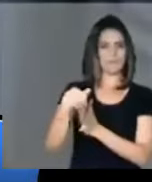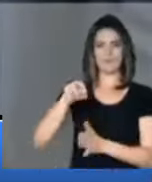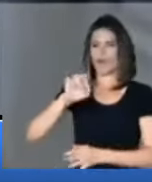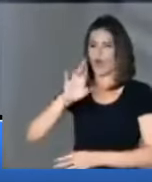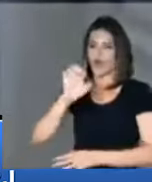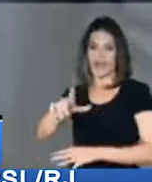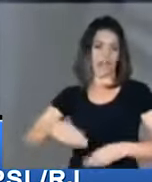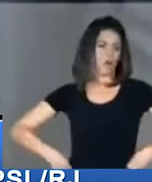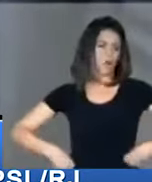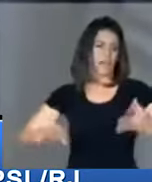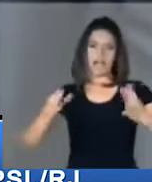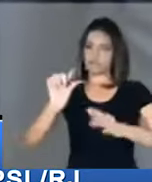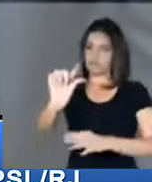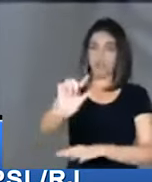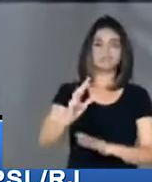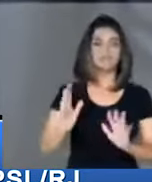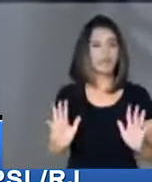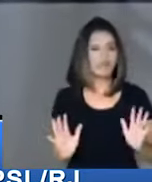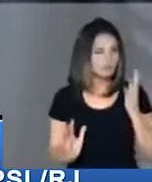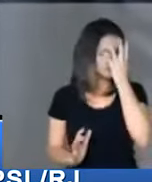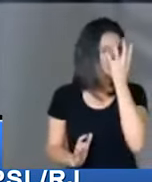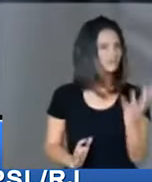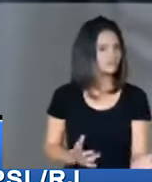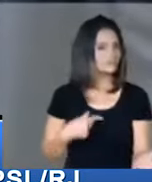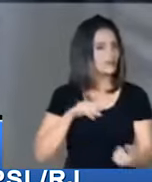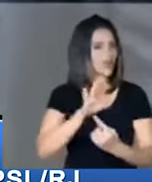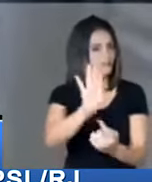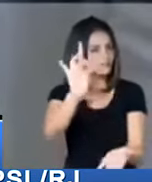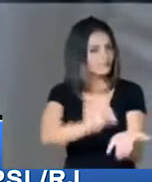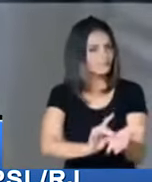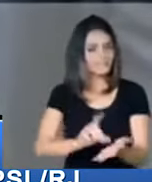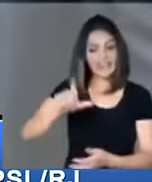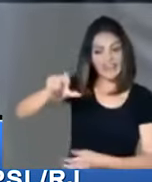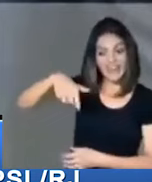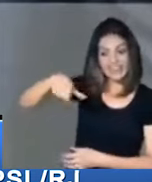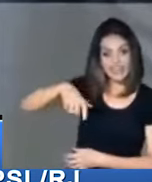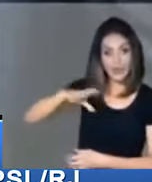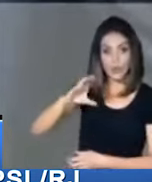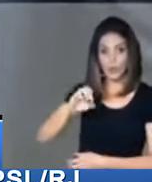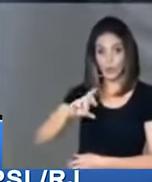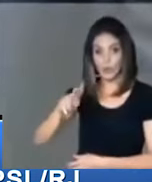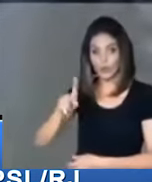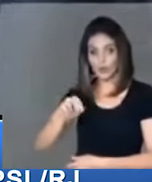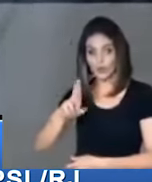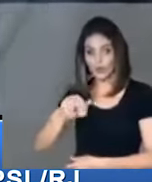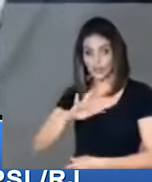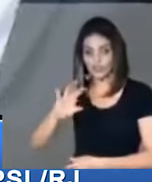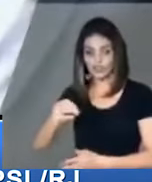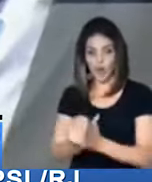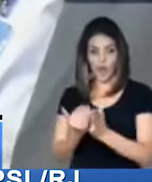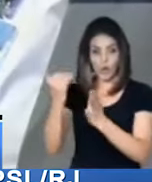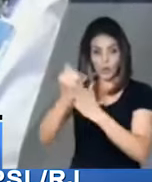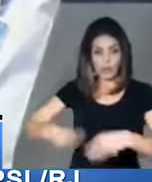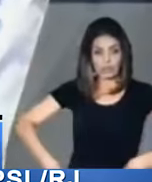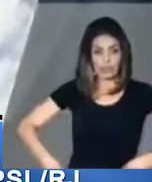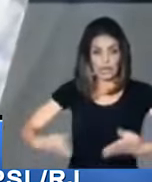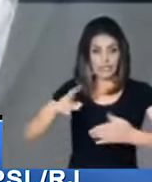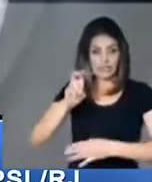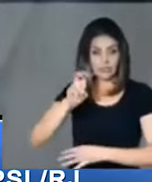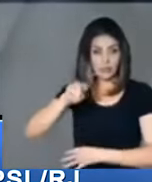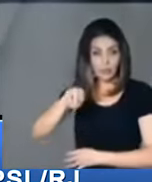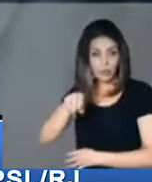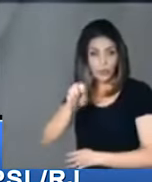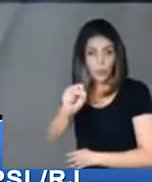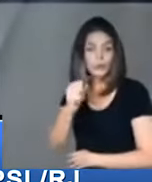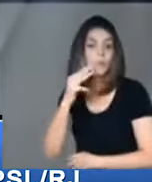Os gastos do governo com cartões corporativos chegou, segundo a revista Isto É, a 5,8